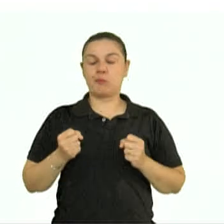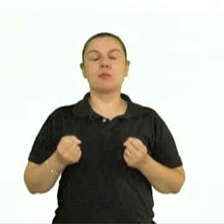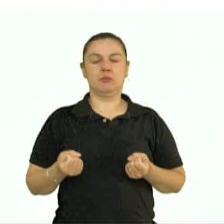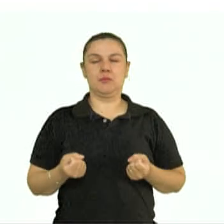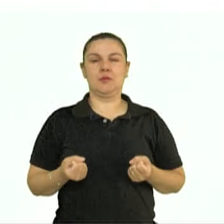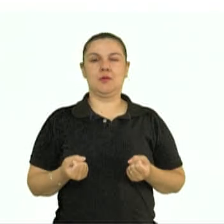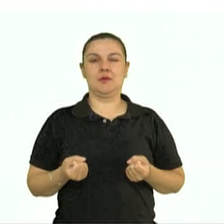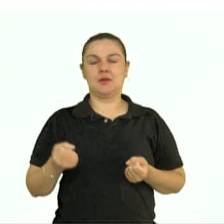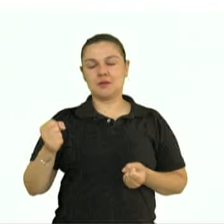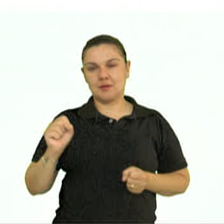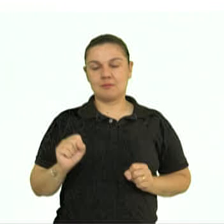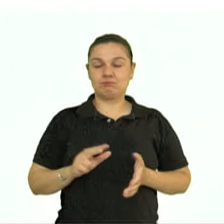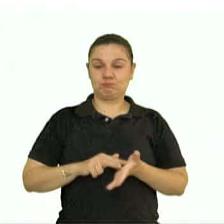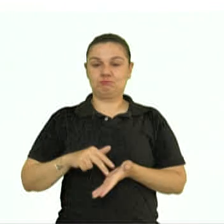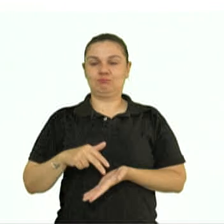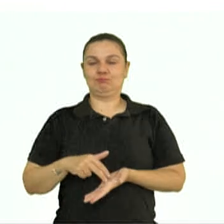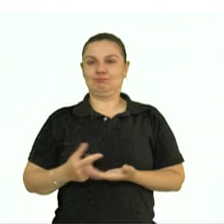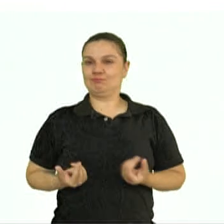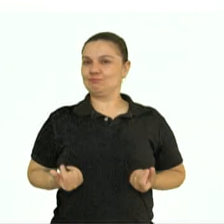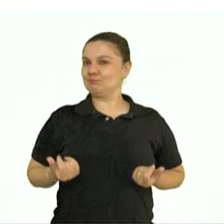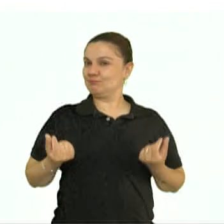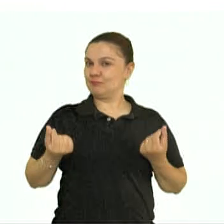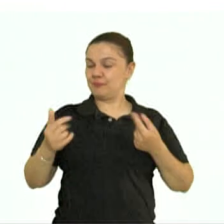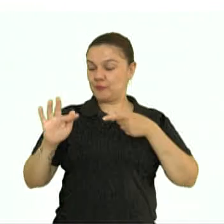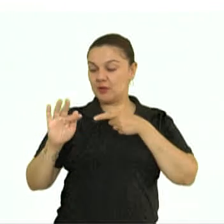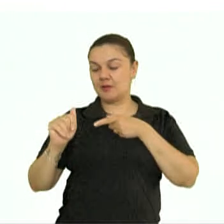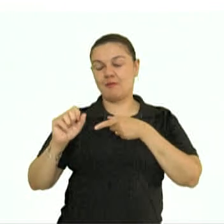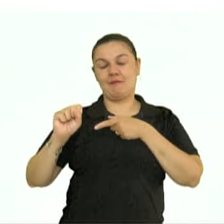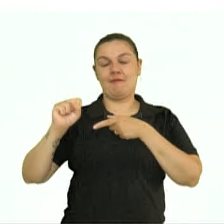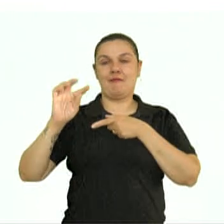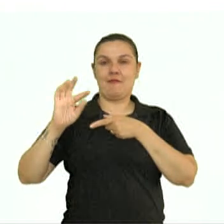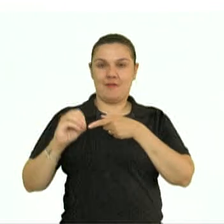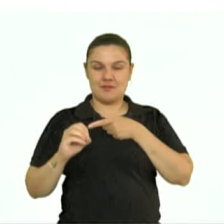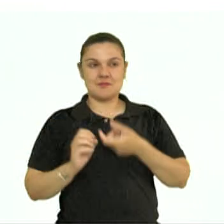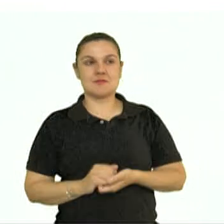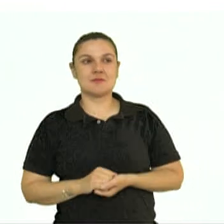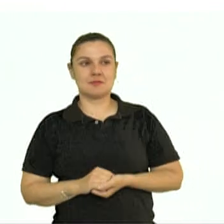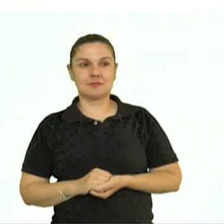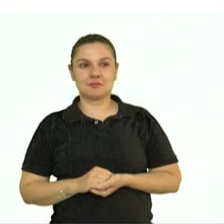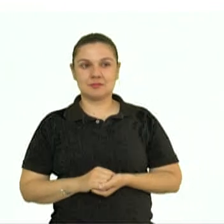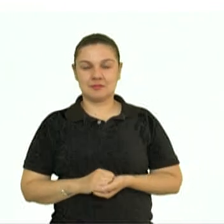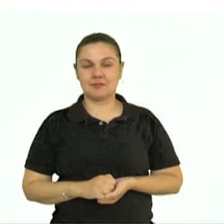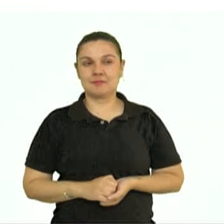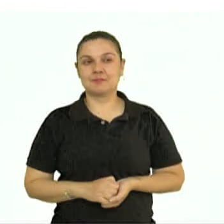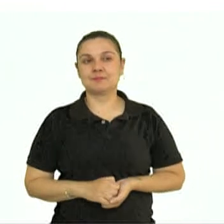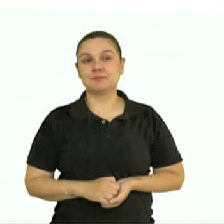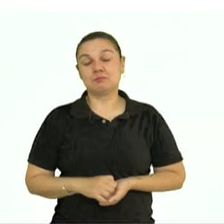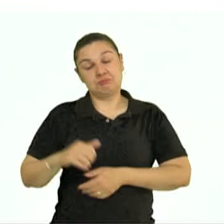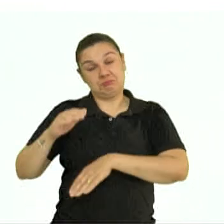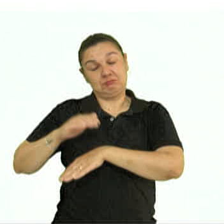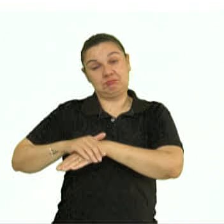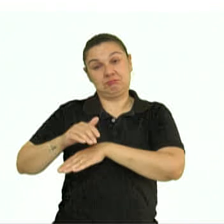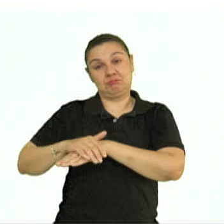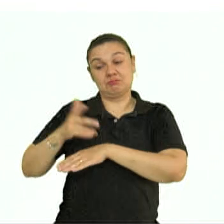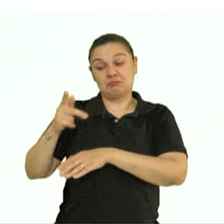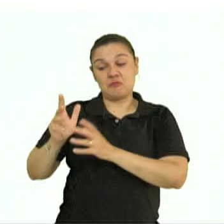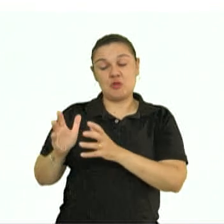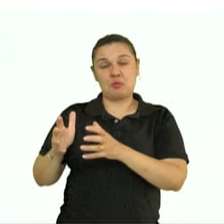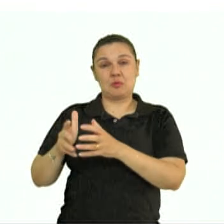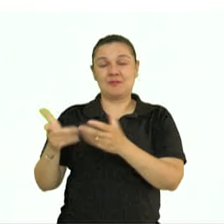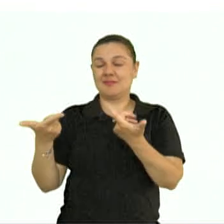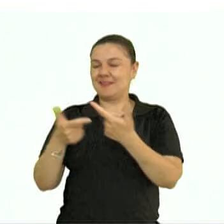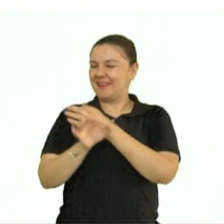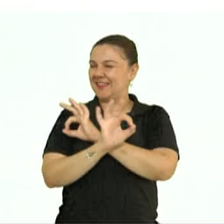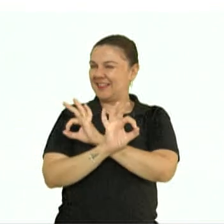uma ostentação. Então, a palavra fasto tem essa ideia, ou seja, ele não tem